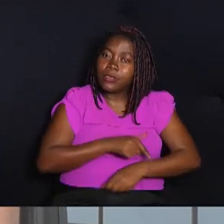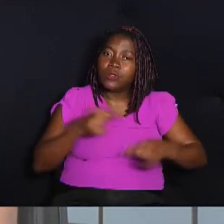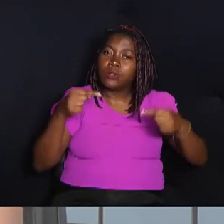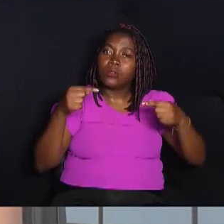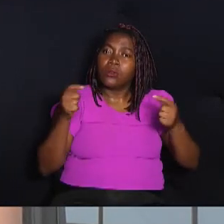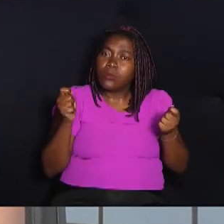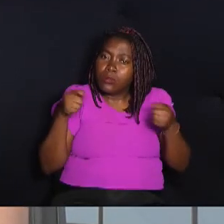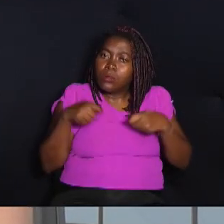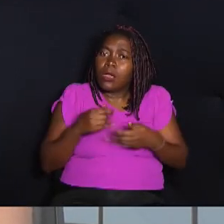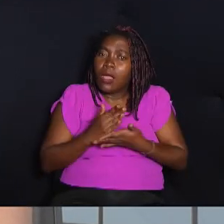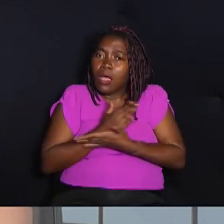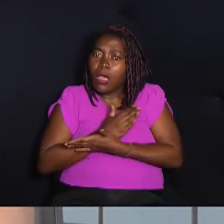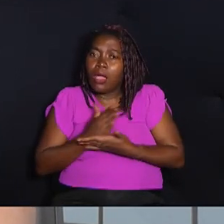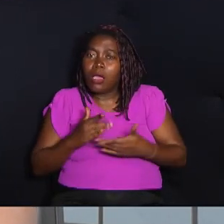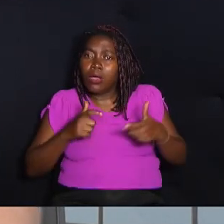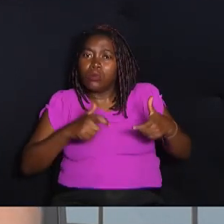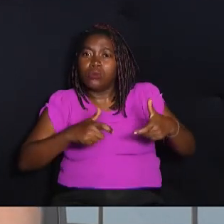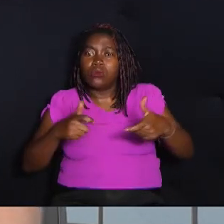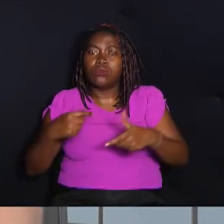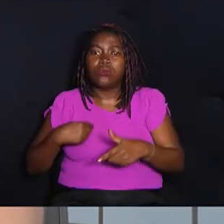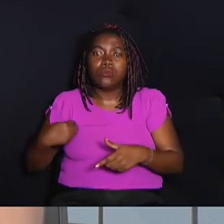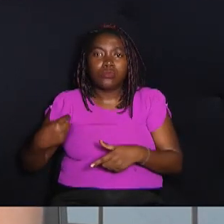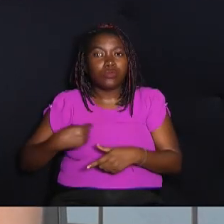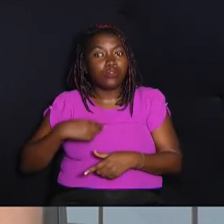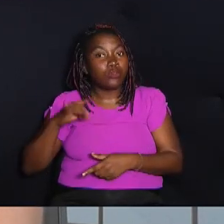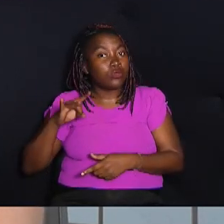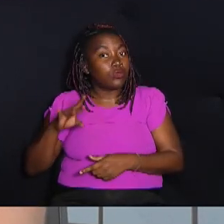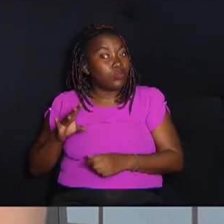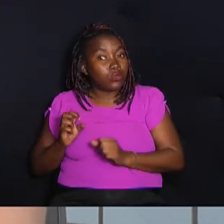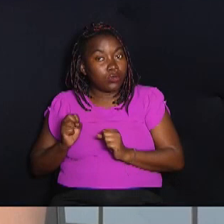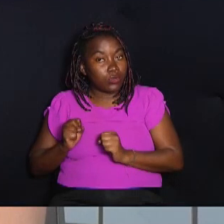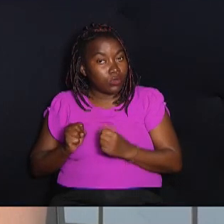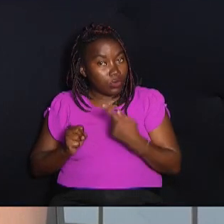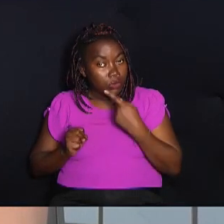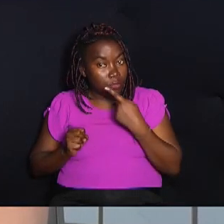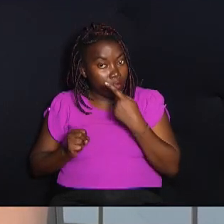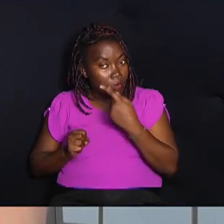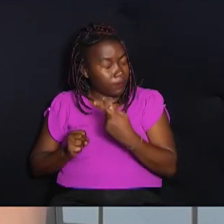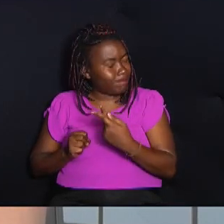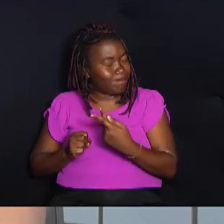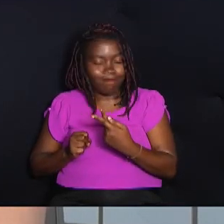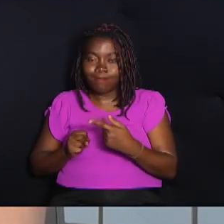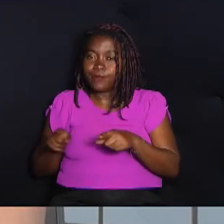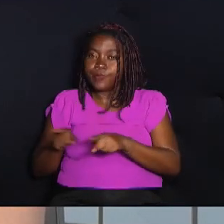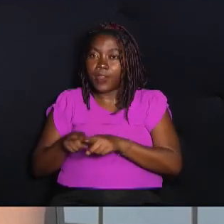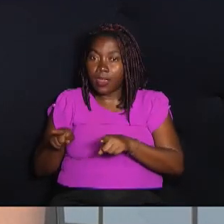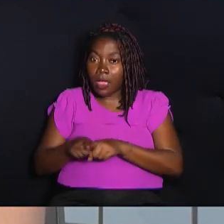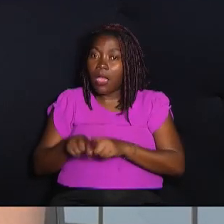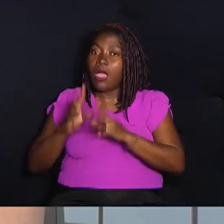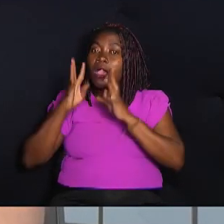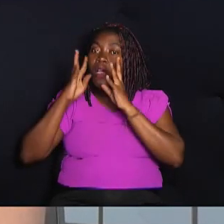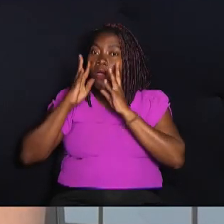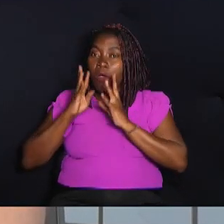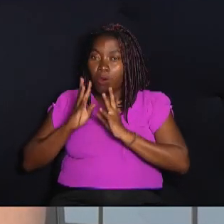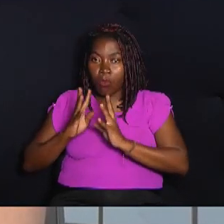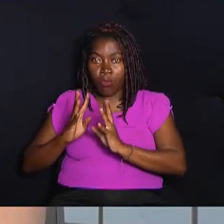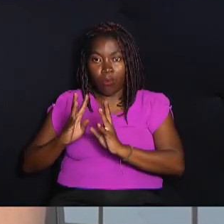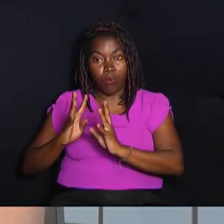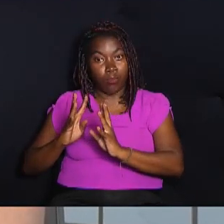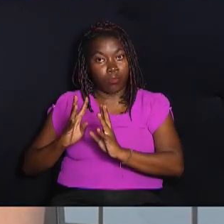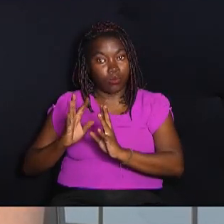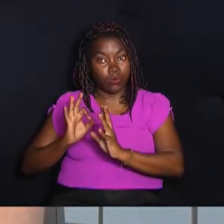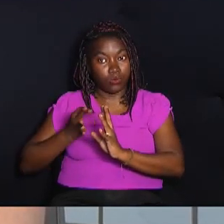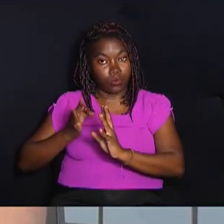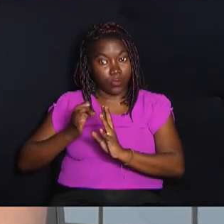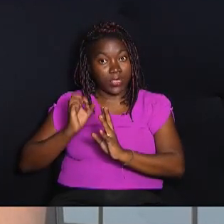de alguns lugares que a gente não só pudesse falar, mas ouvir as pessoas, né?